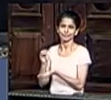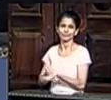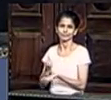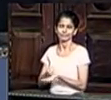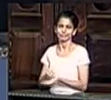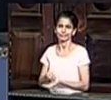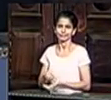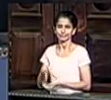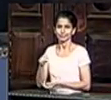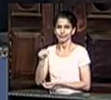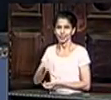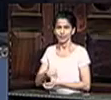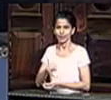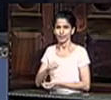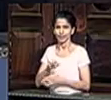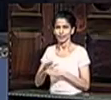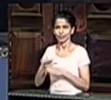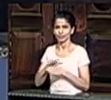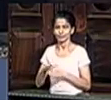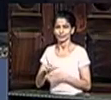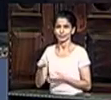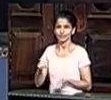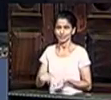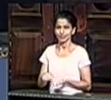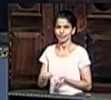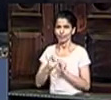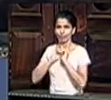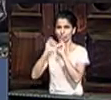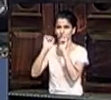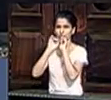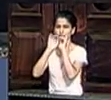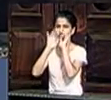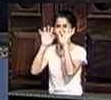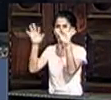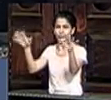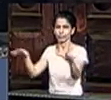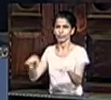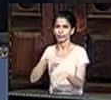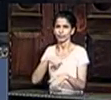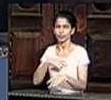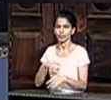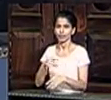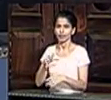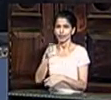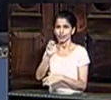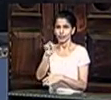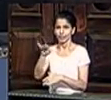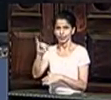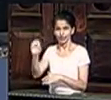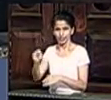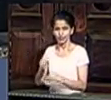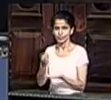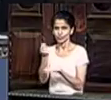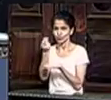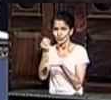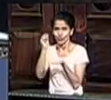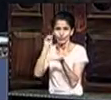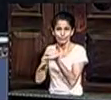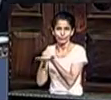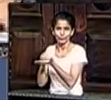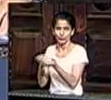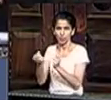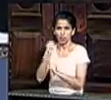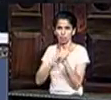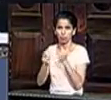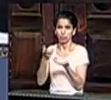hoje porque o estado tem apregoado a todos aos quatro ventos que há uma crise gravíssima de receita e não não há